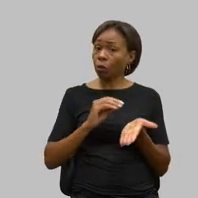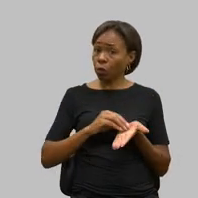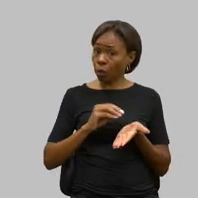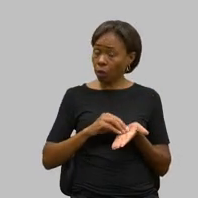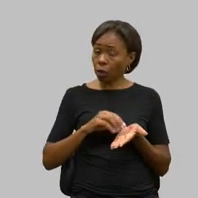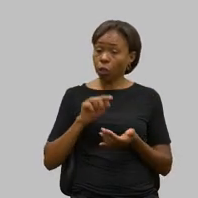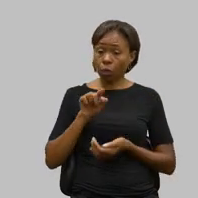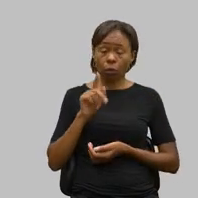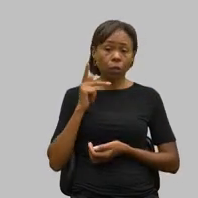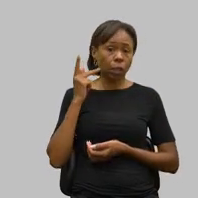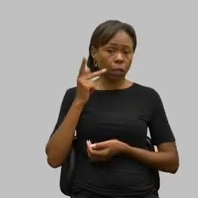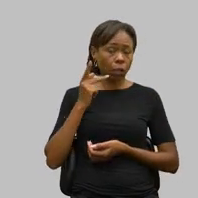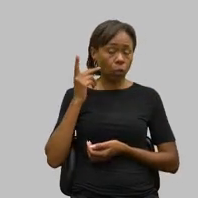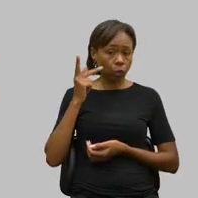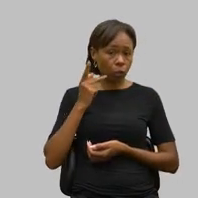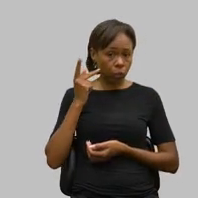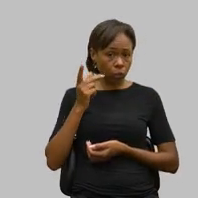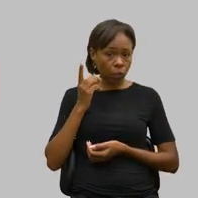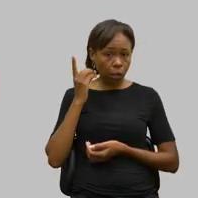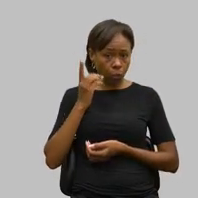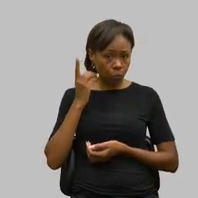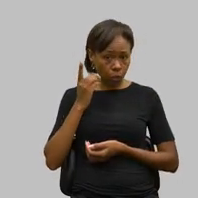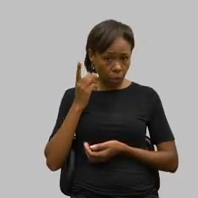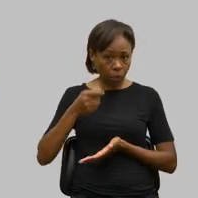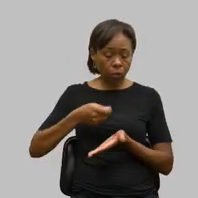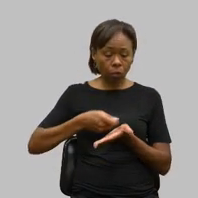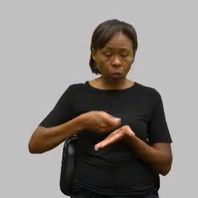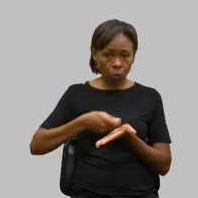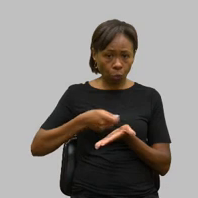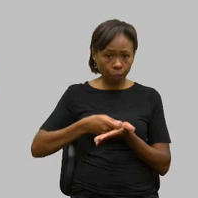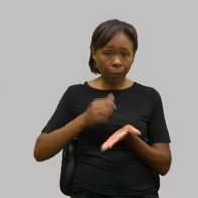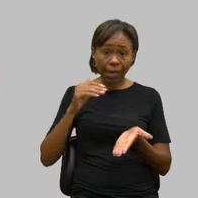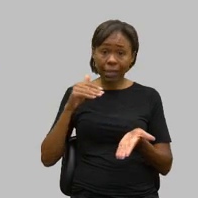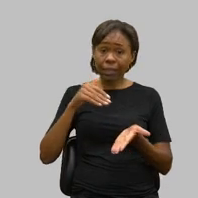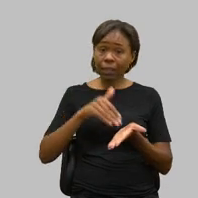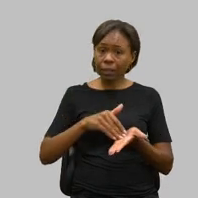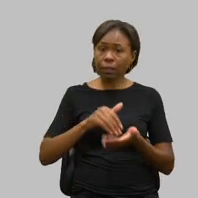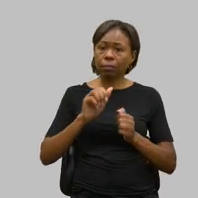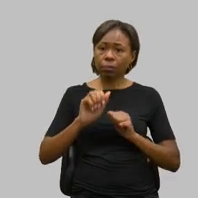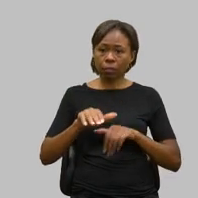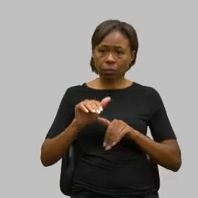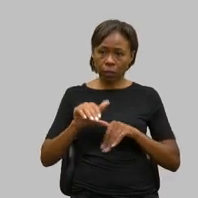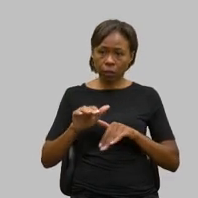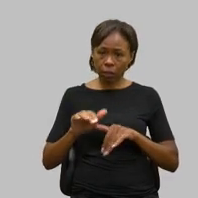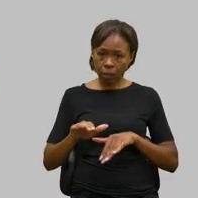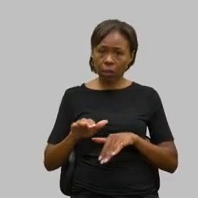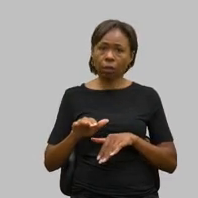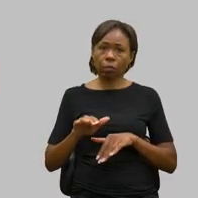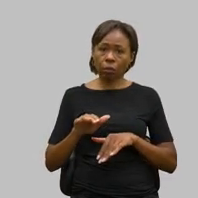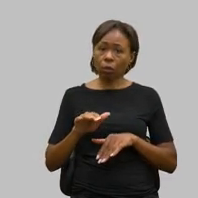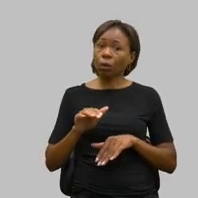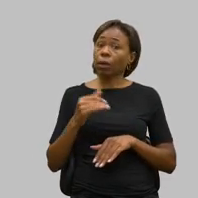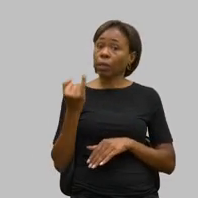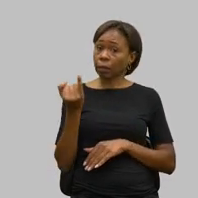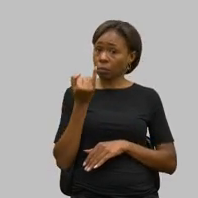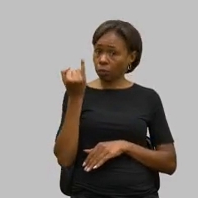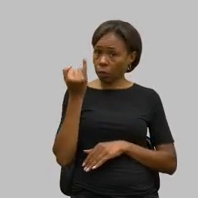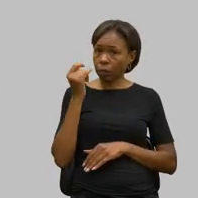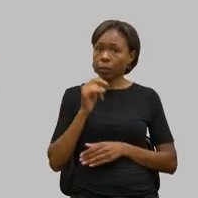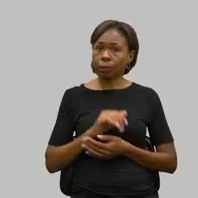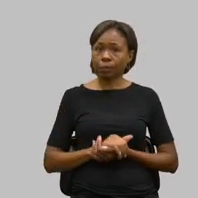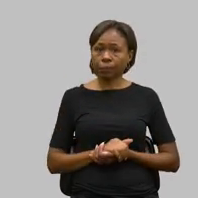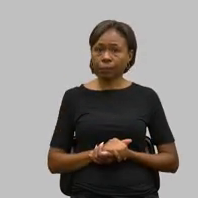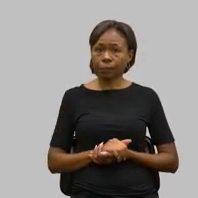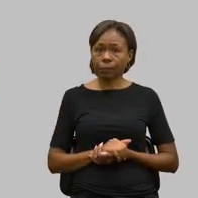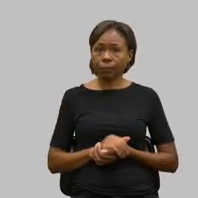cobrar que isso faça até setembro, porque a gente sabe que este slide é superimportante. A